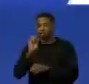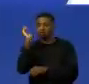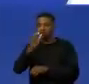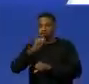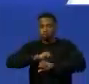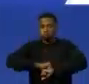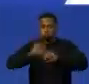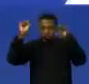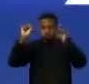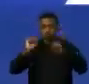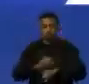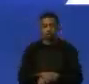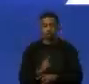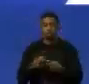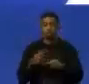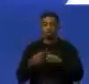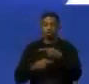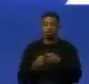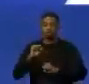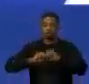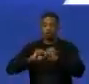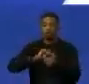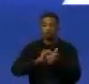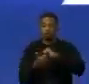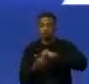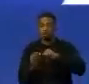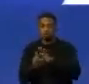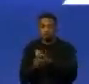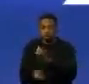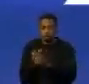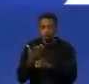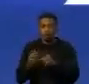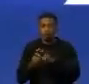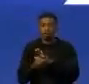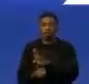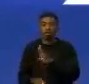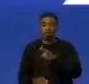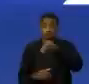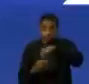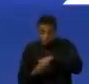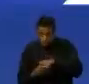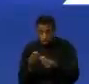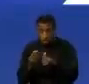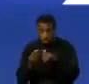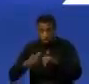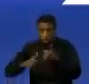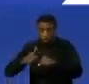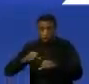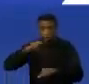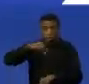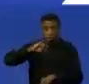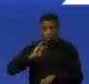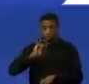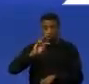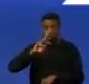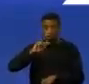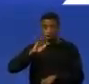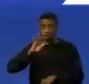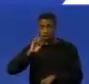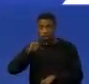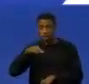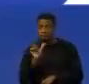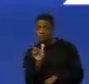produzir fertilizantes, tendo componente principal os nitratos. Então, é essa palavra aqui, nitrato,